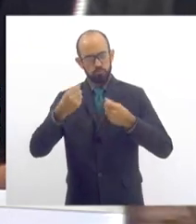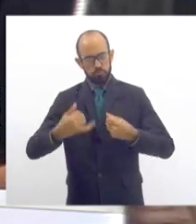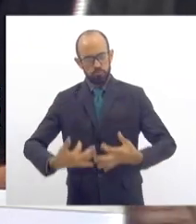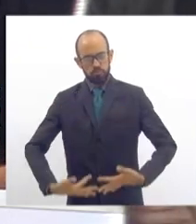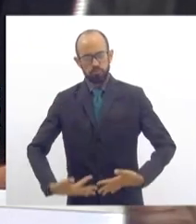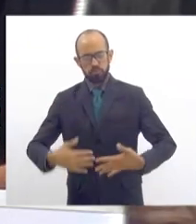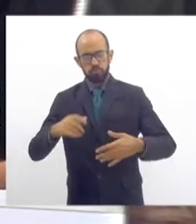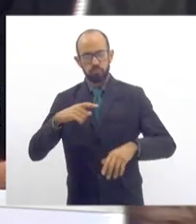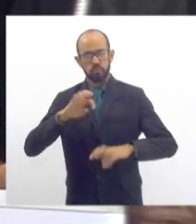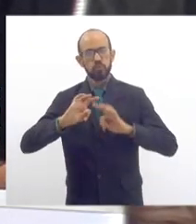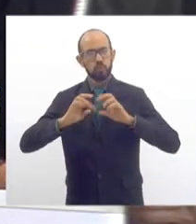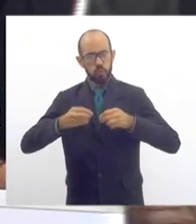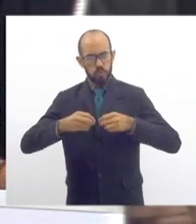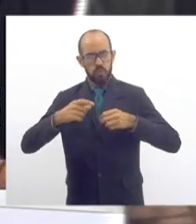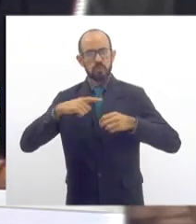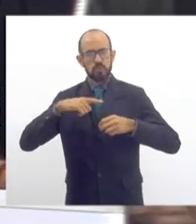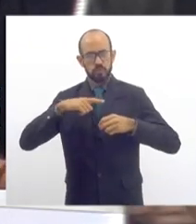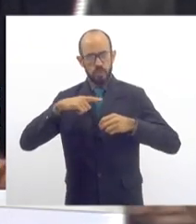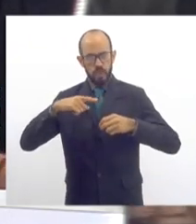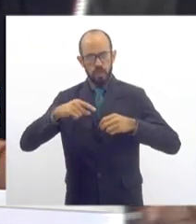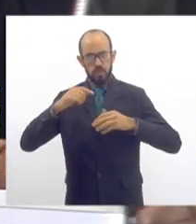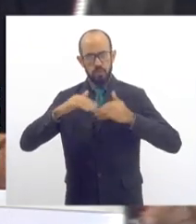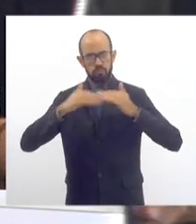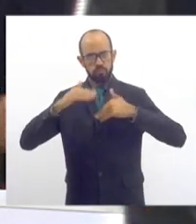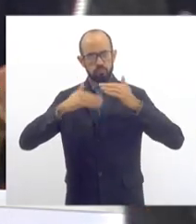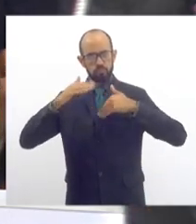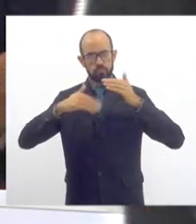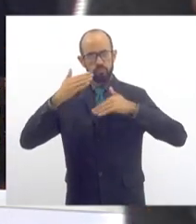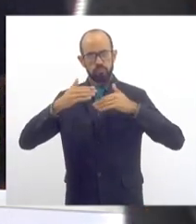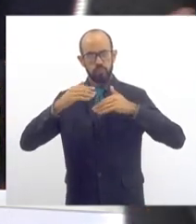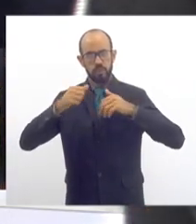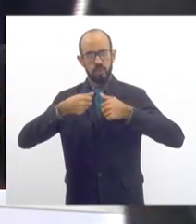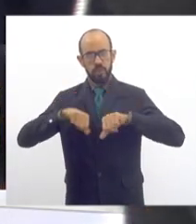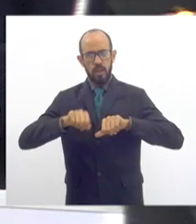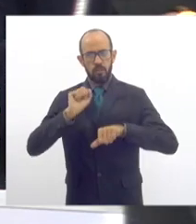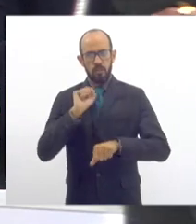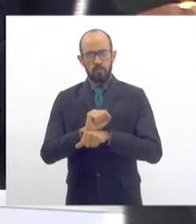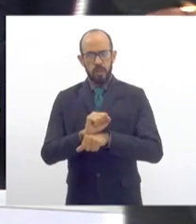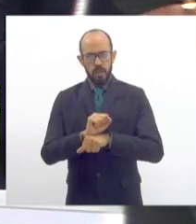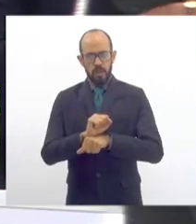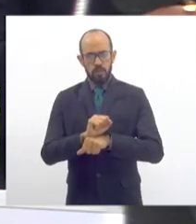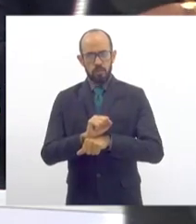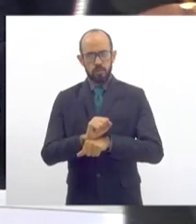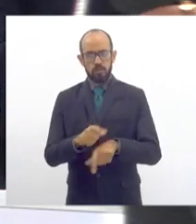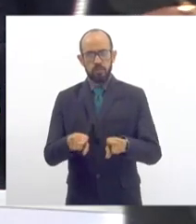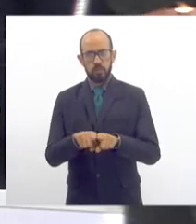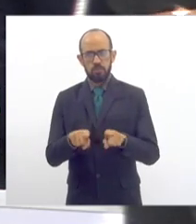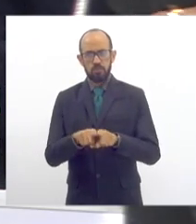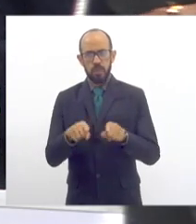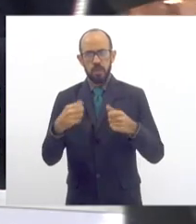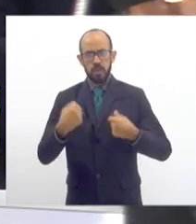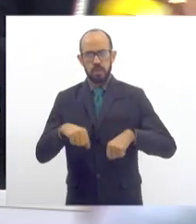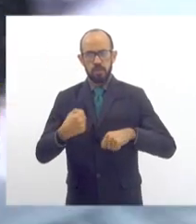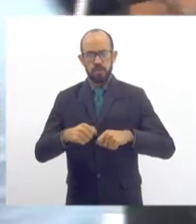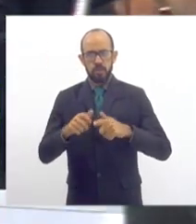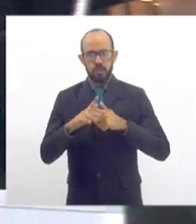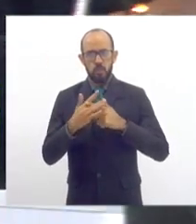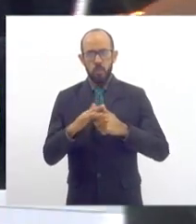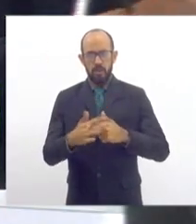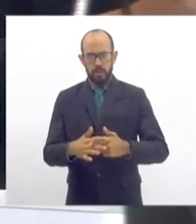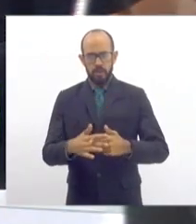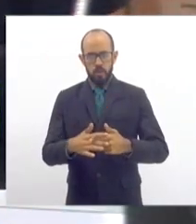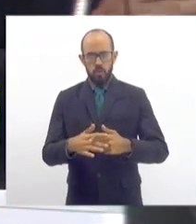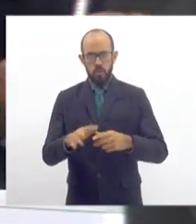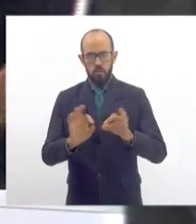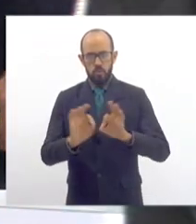só as demandas das progressões que estavam sendo congeladas há algum tempo, da necessidade de correção no plano, né? O plano